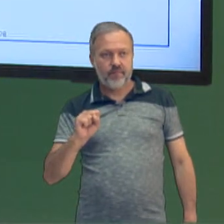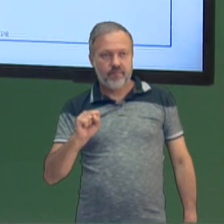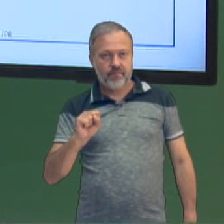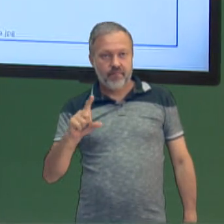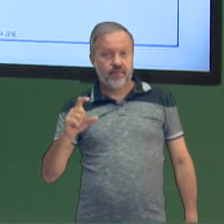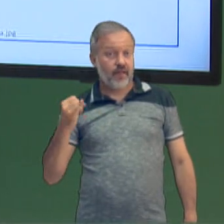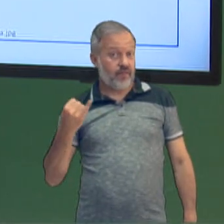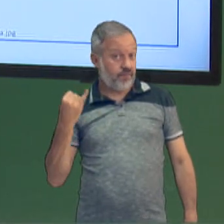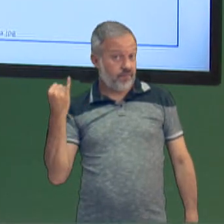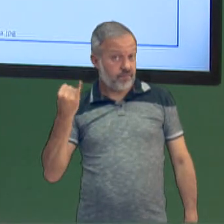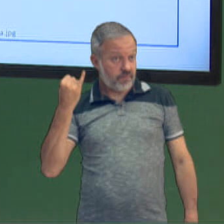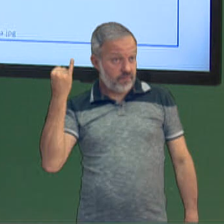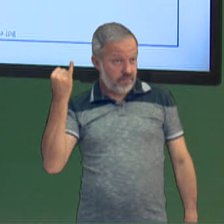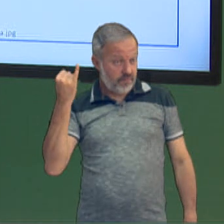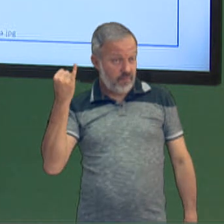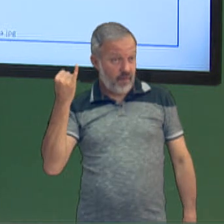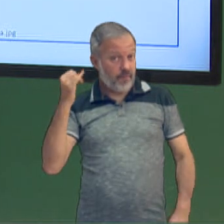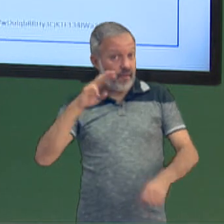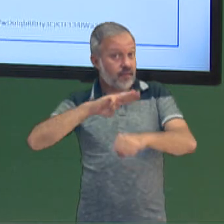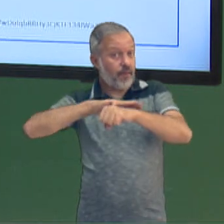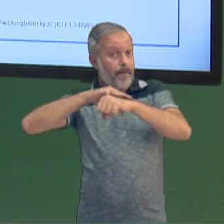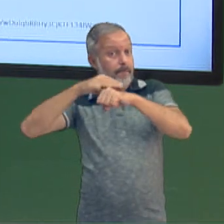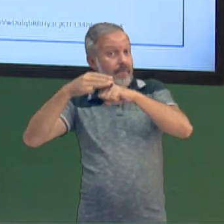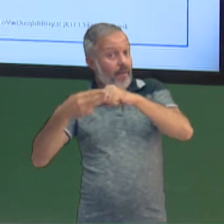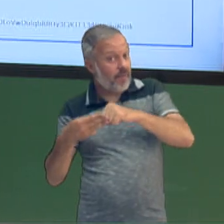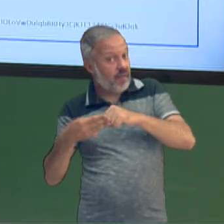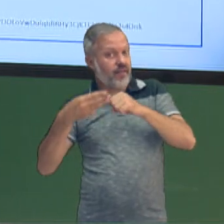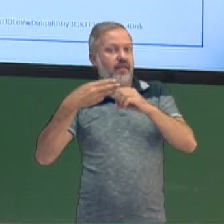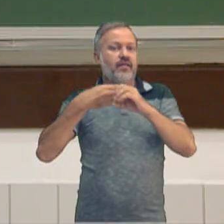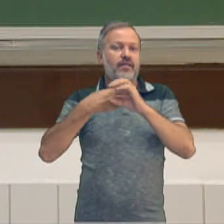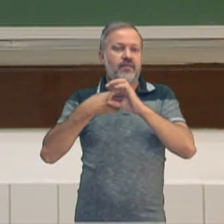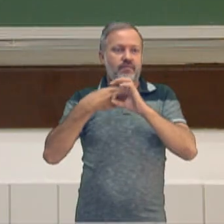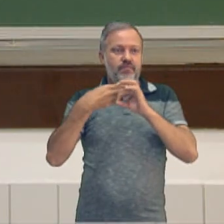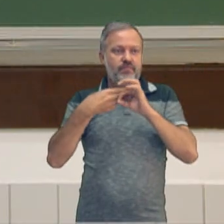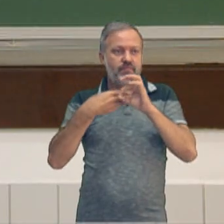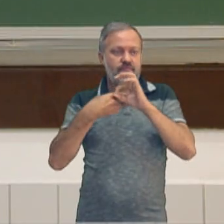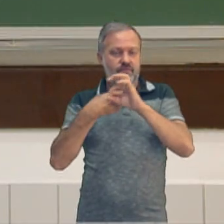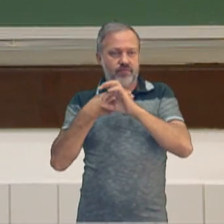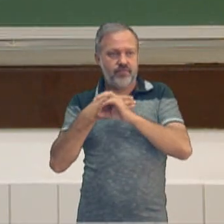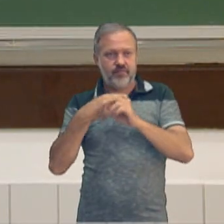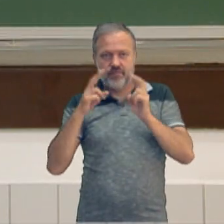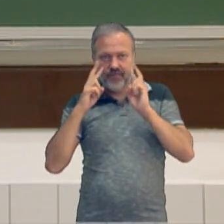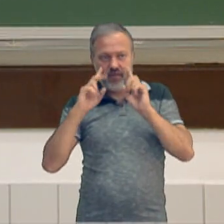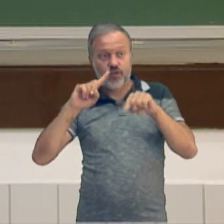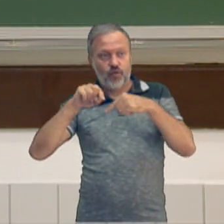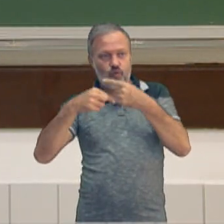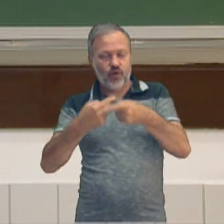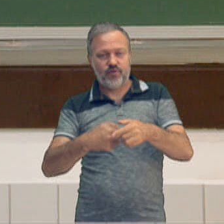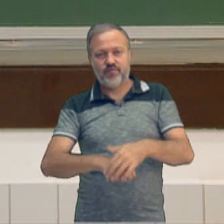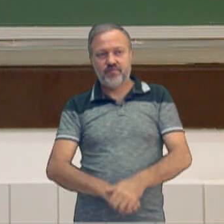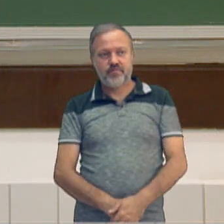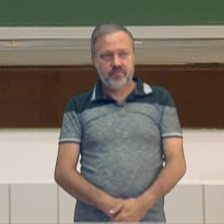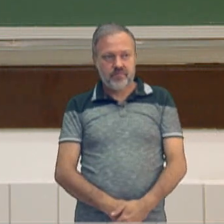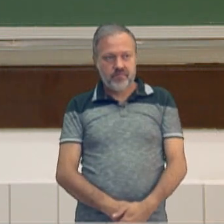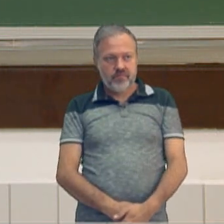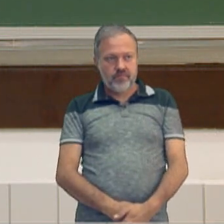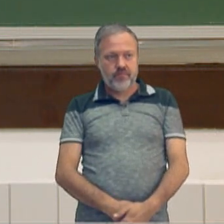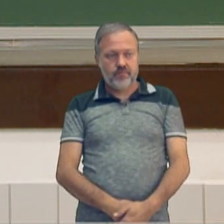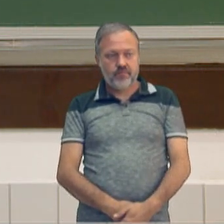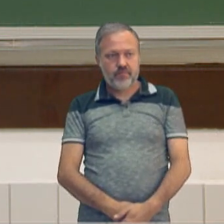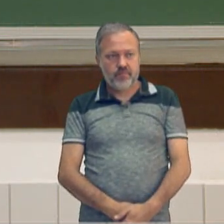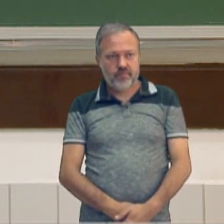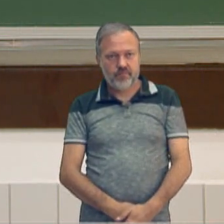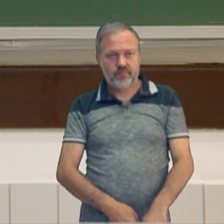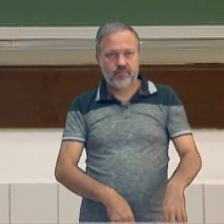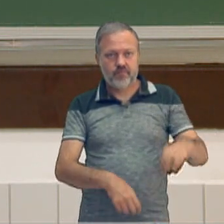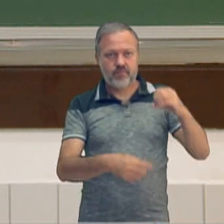importantes para as membranas celulares. Um outro tipo de lipídio agora, os esteroides. Os esteroides,